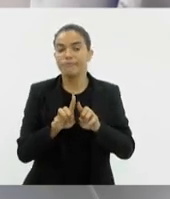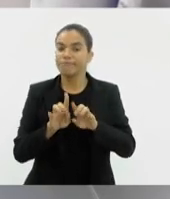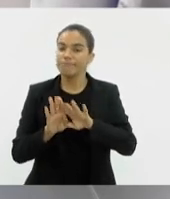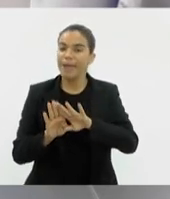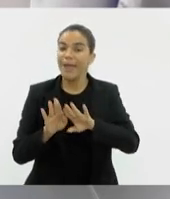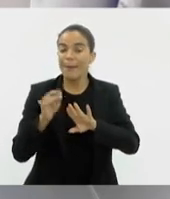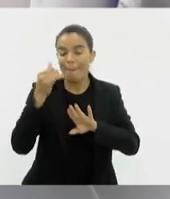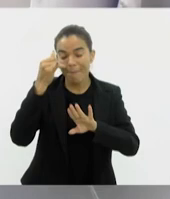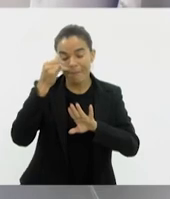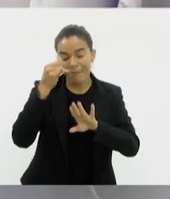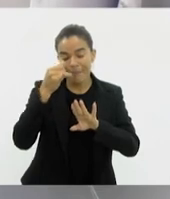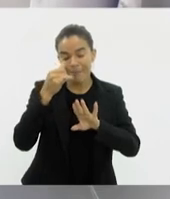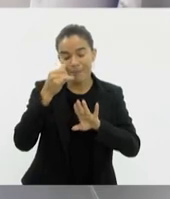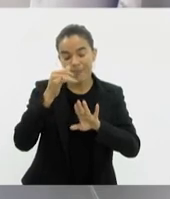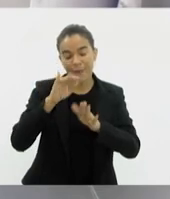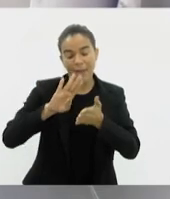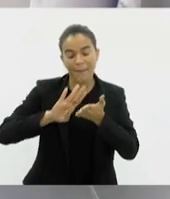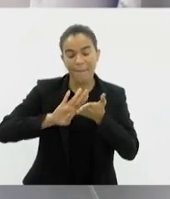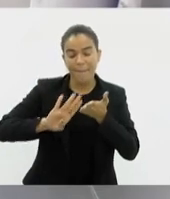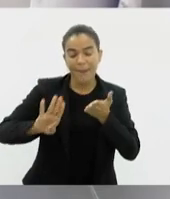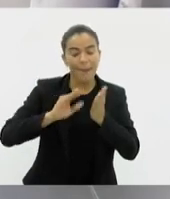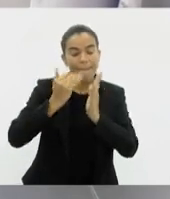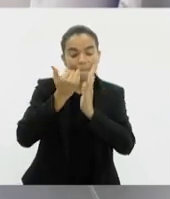É muita produção, né? Bem,